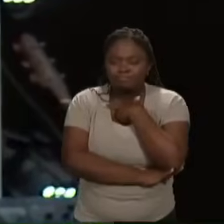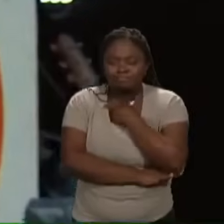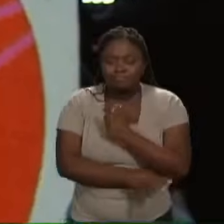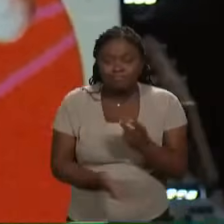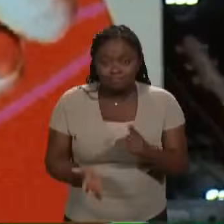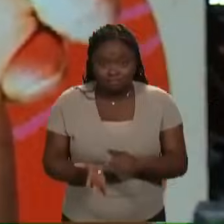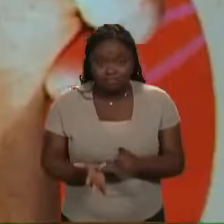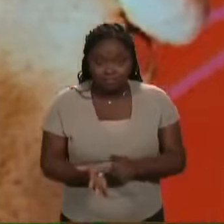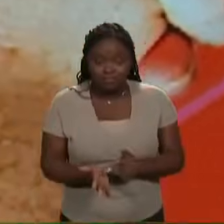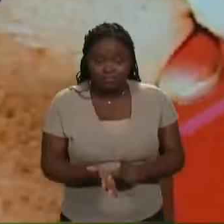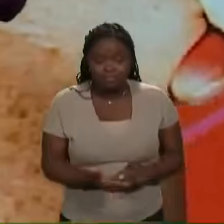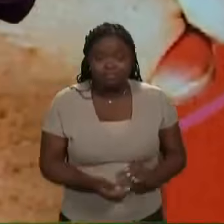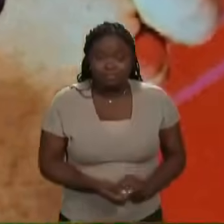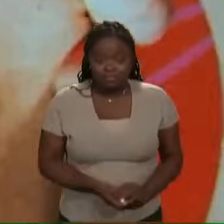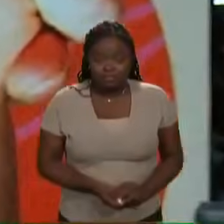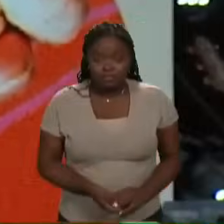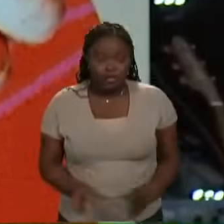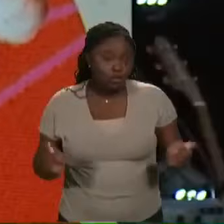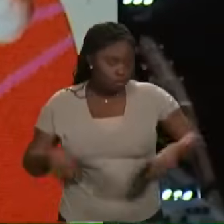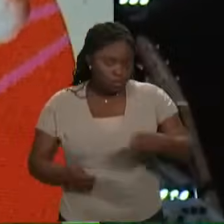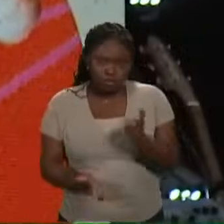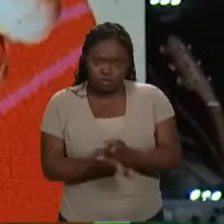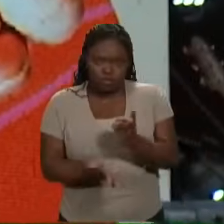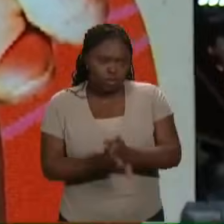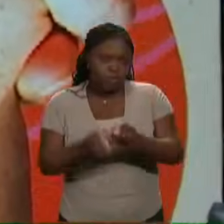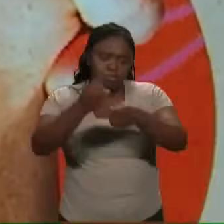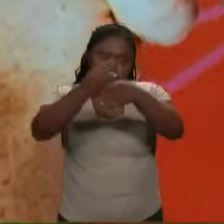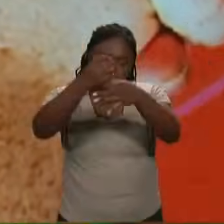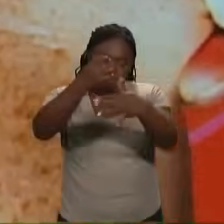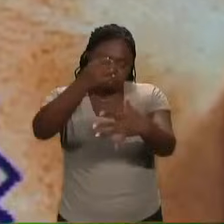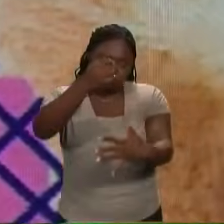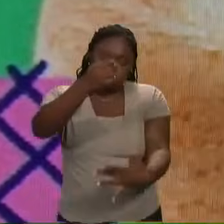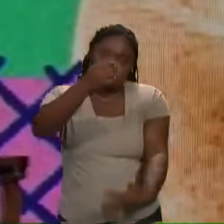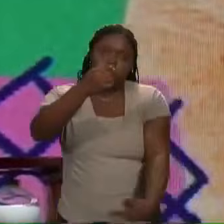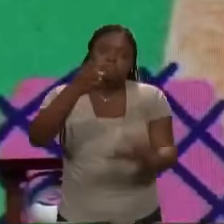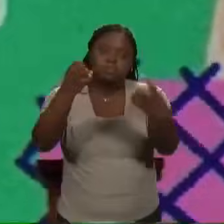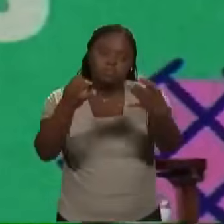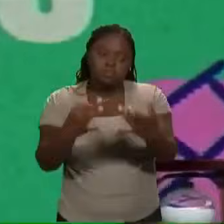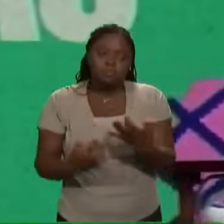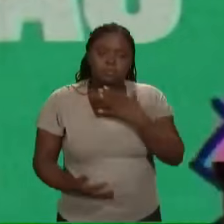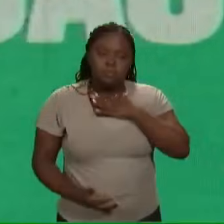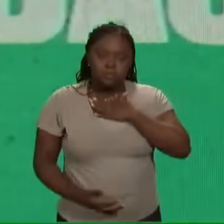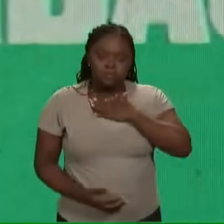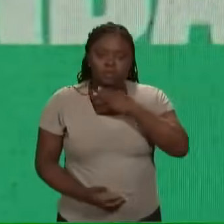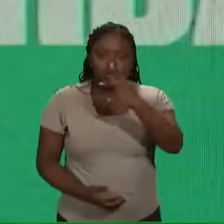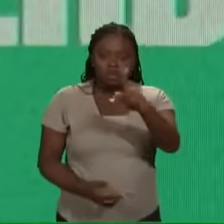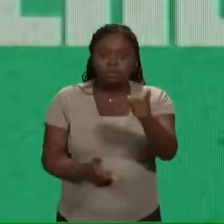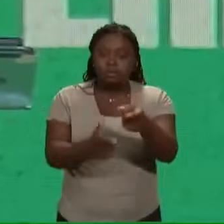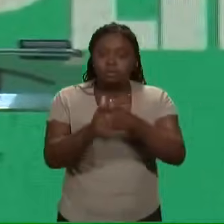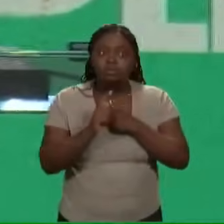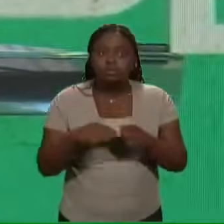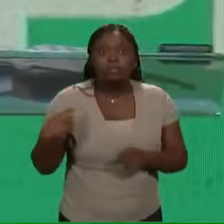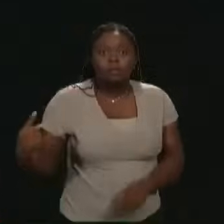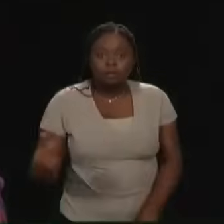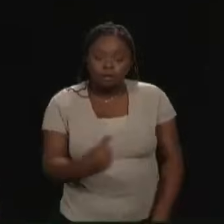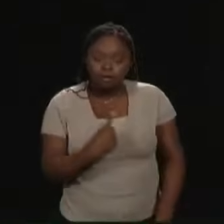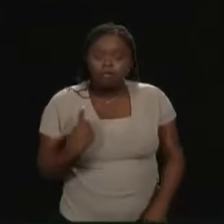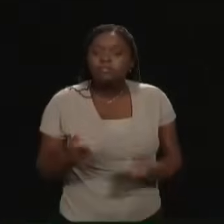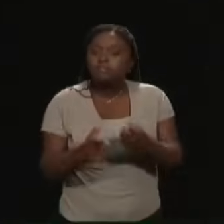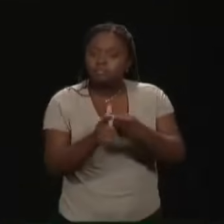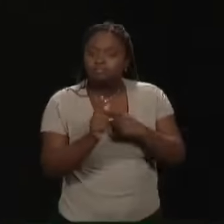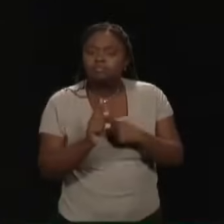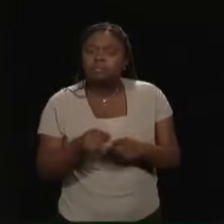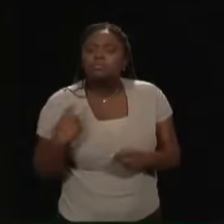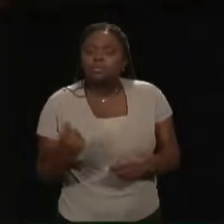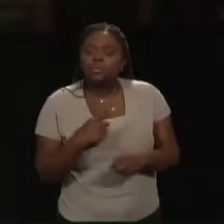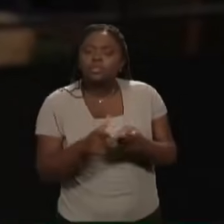É. Se você quiser, eu posso continuar ficando aqui te lembrando sua dívida, minha dívida. É a nossa dívida. Gente,